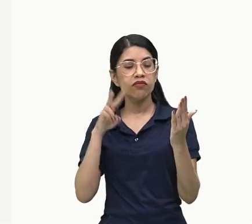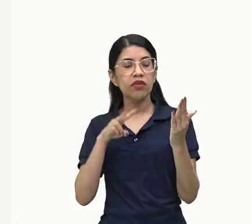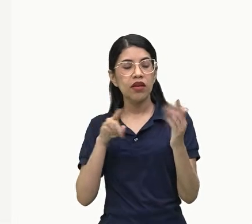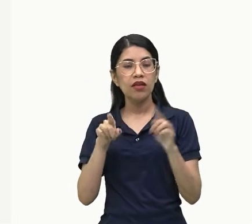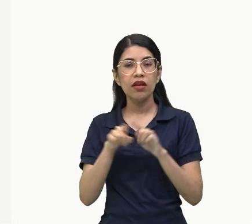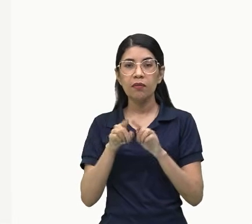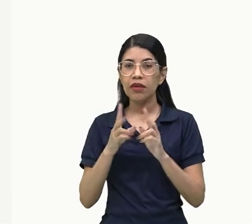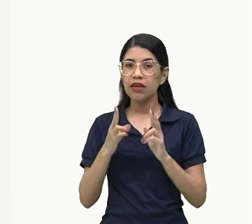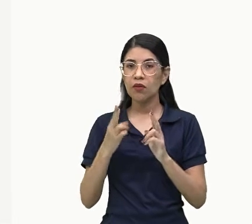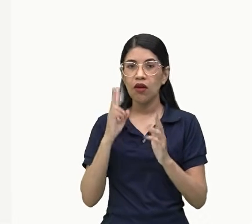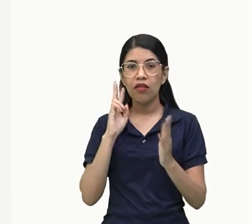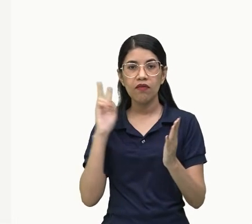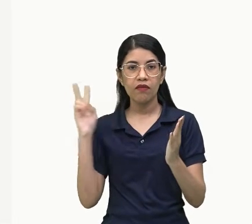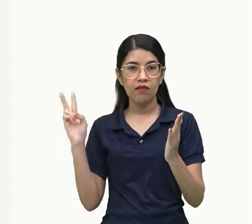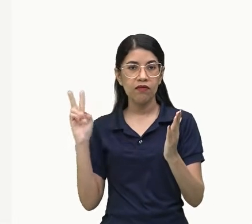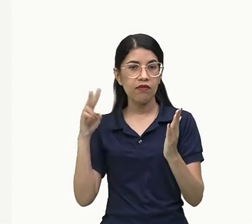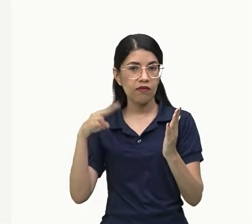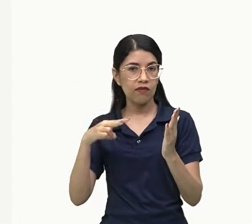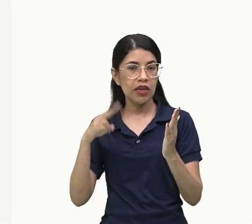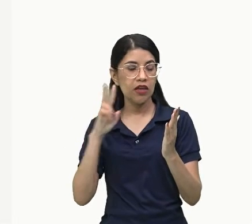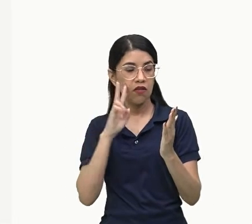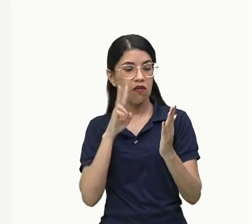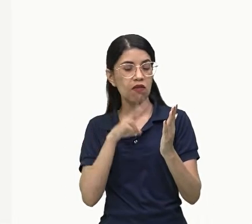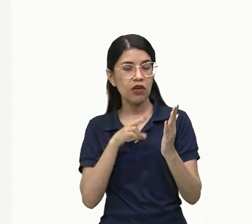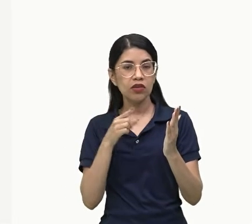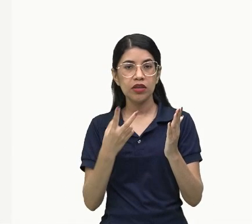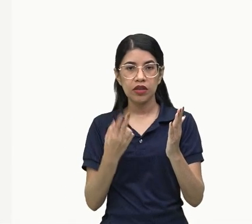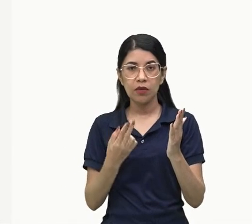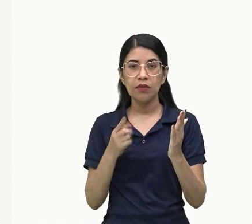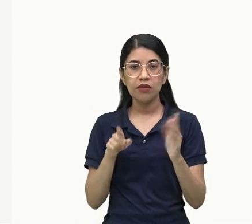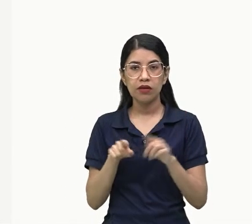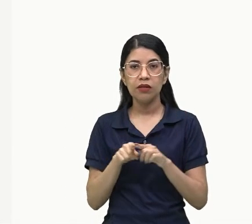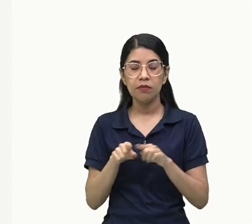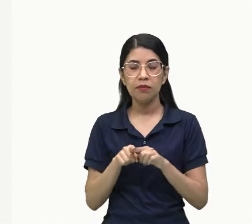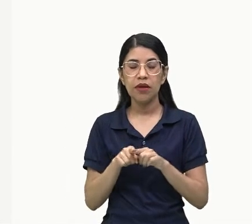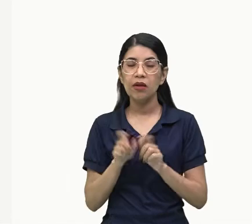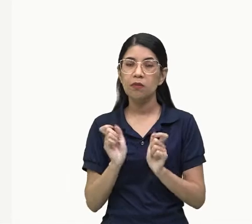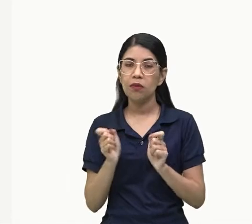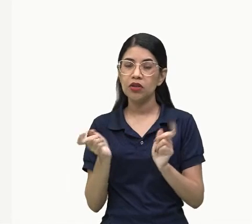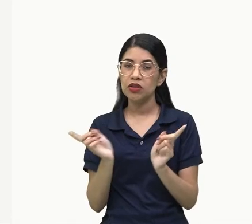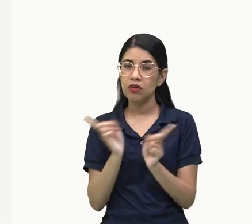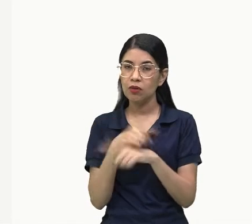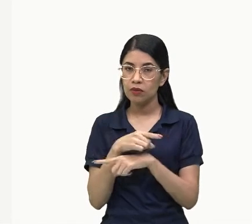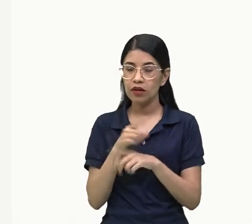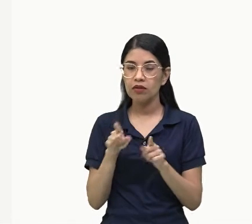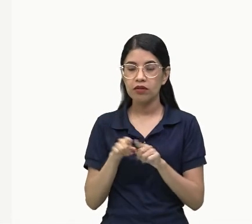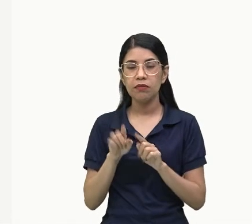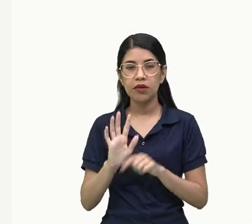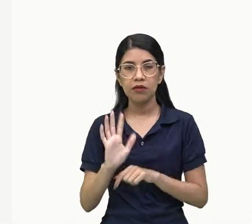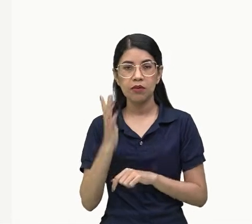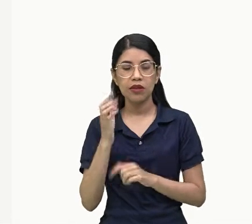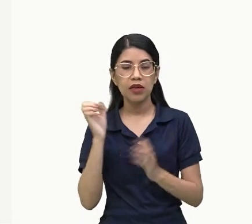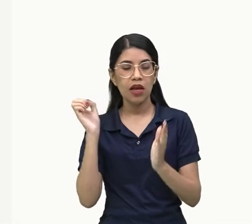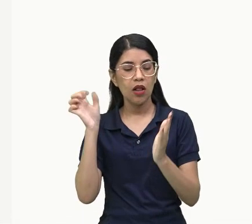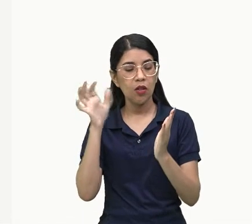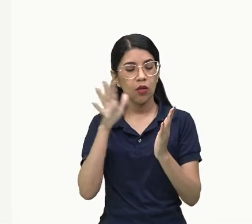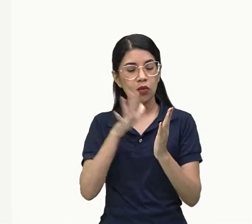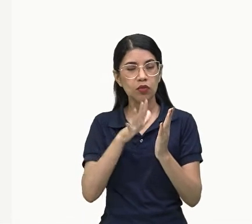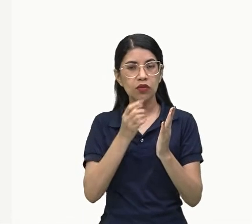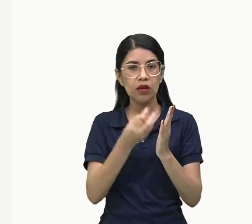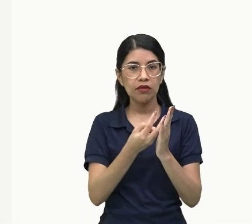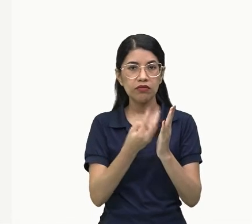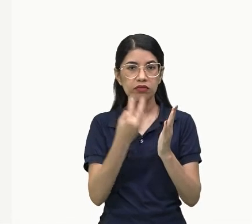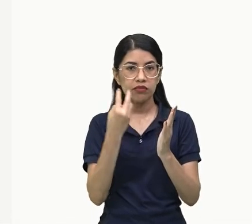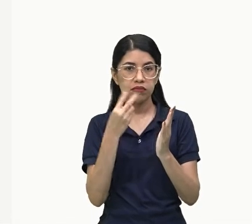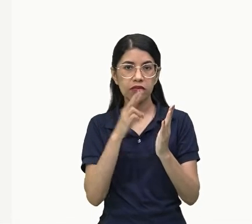assim como os raios de luz sempre são capazes de fazer o caminho na direção inversa, né? Os raios de luz também são capazes